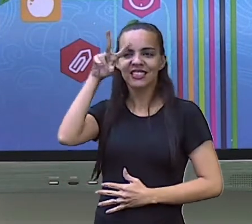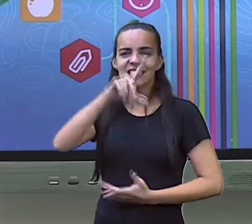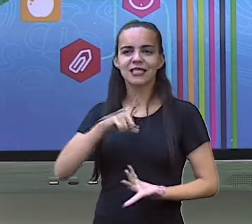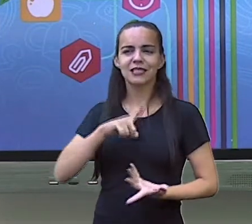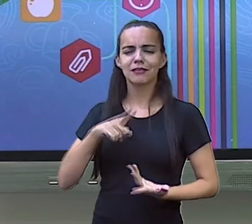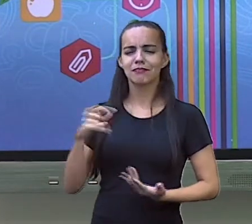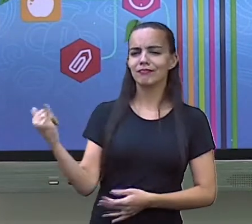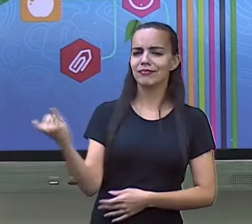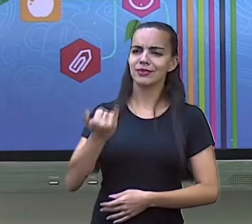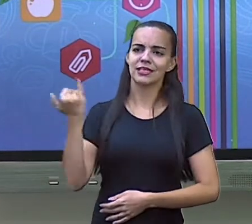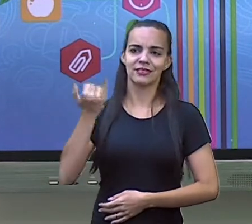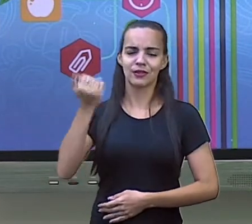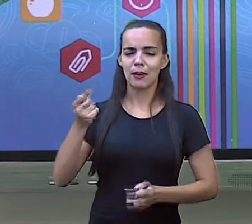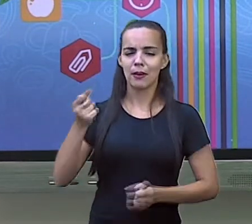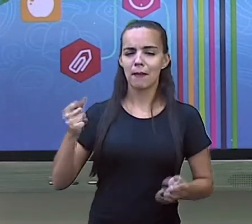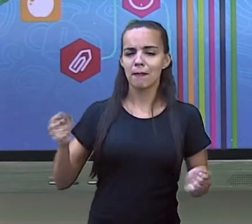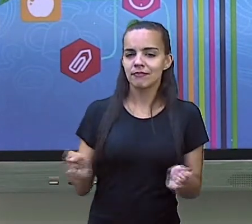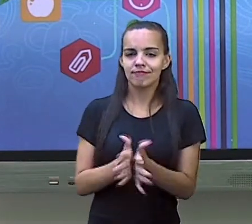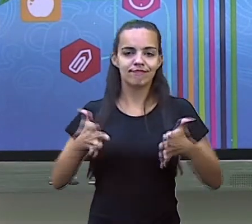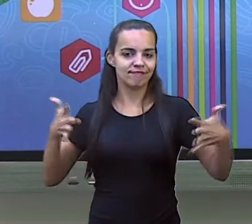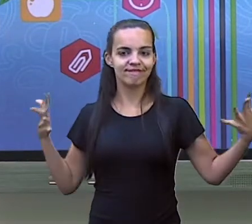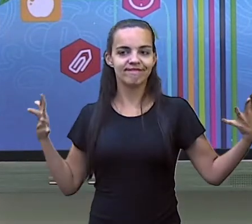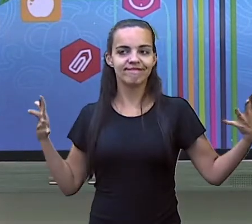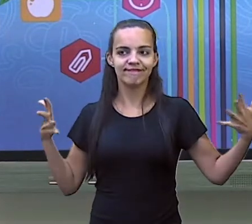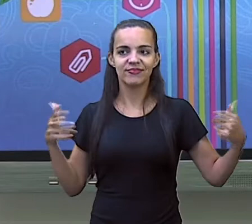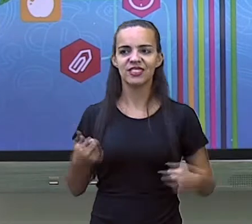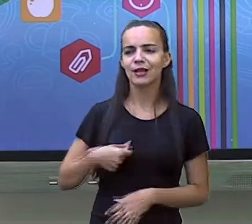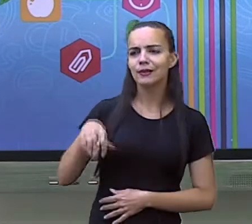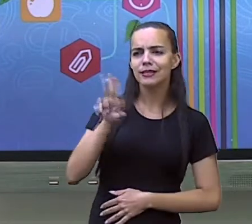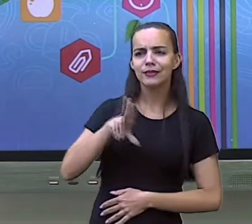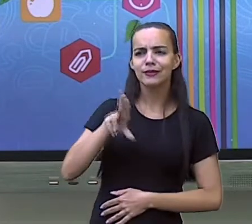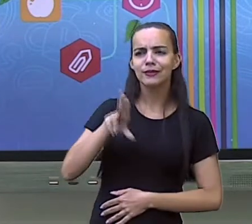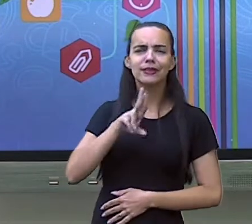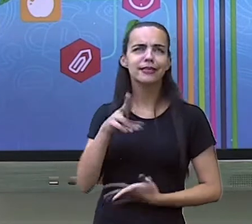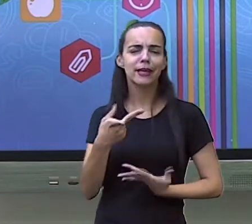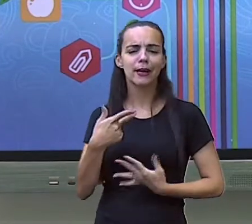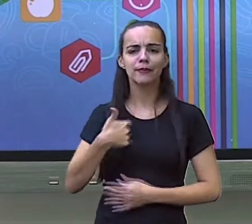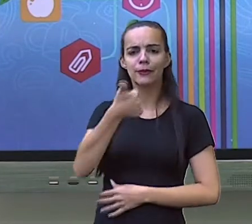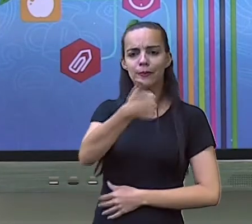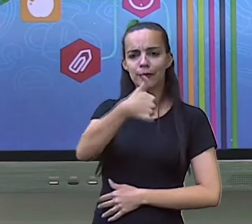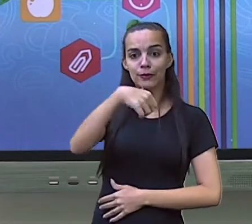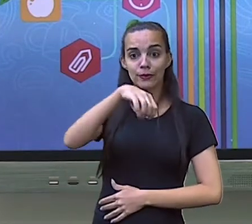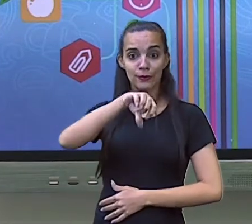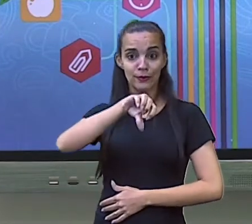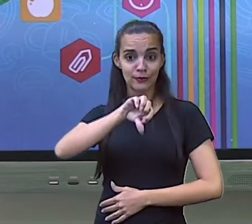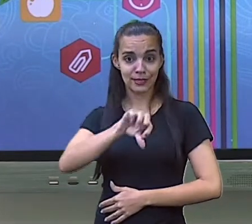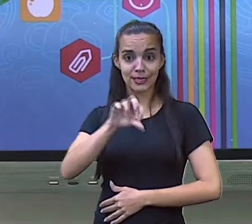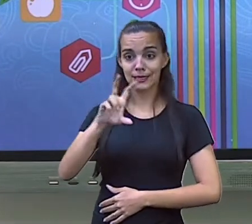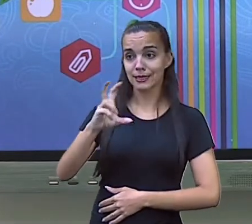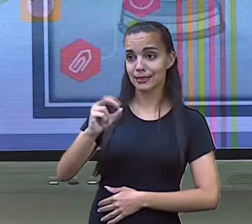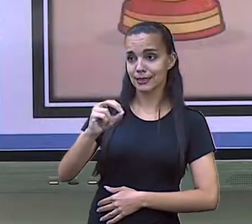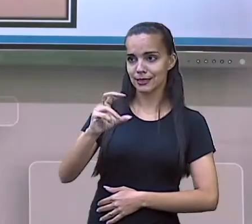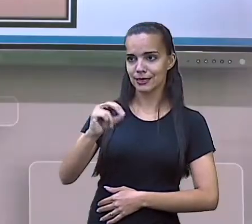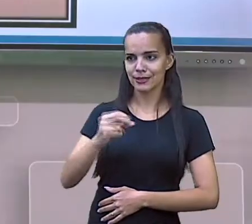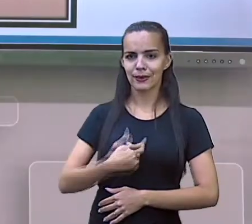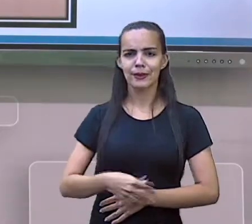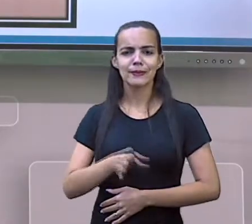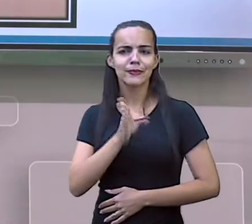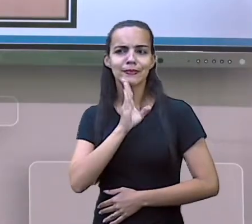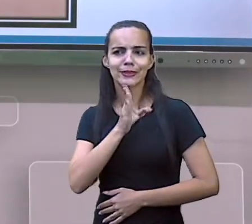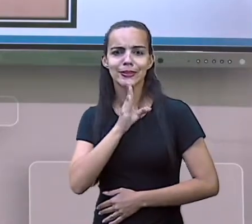importantíssima e maravilhosa. Os anos de 1950 ficaram